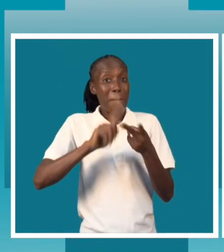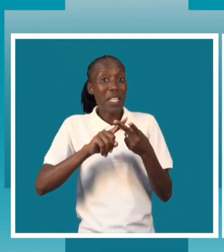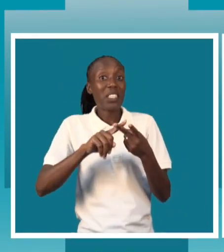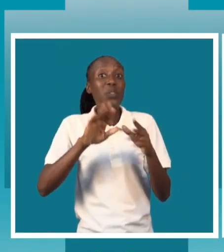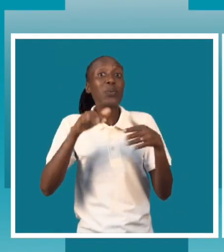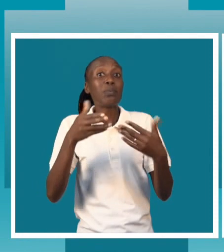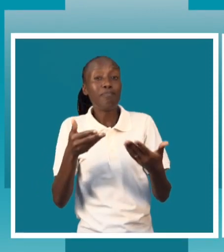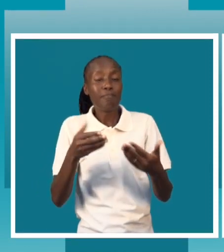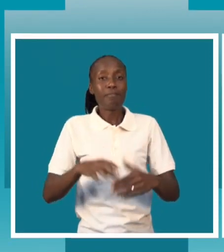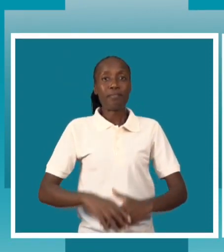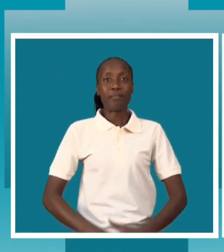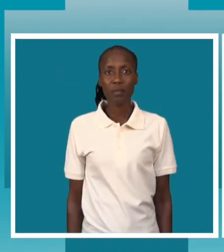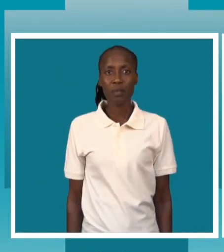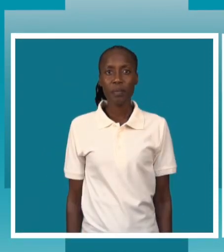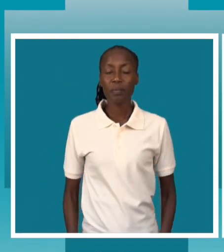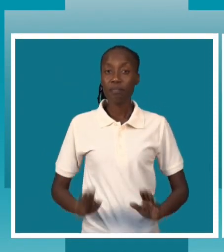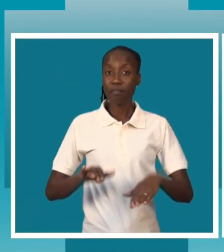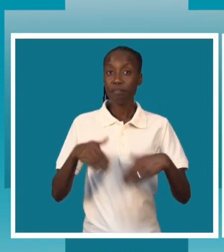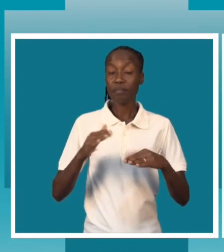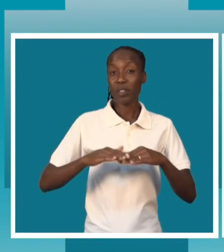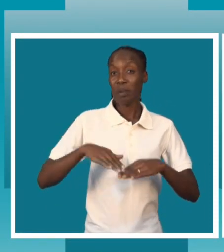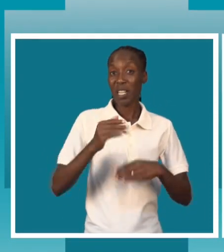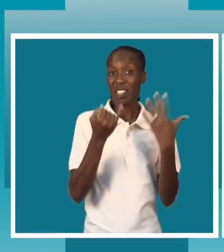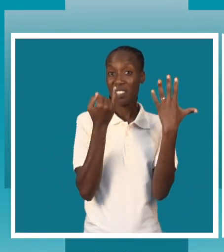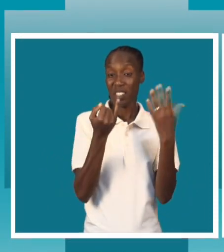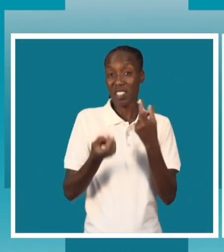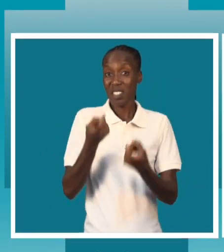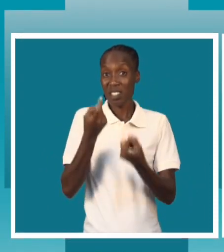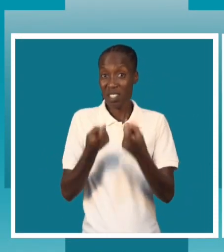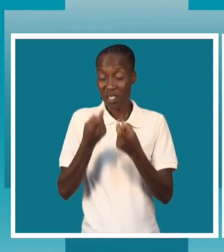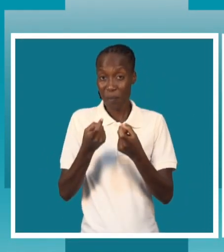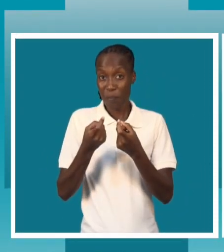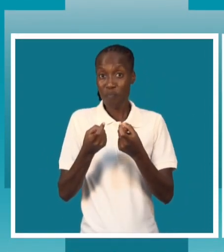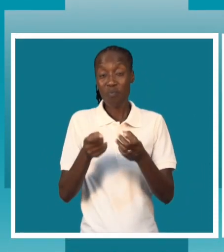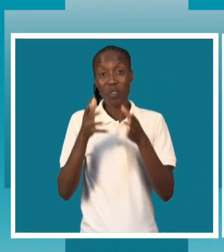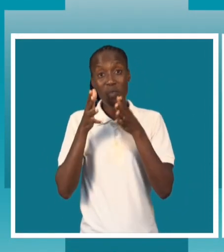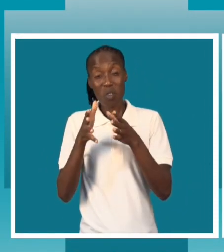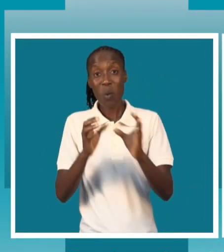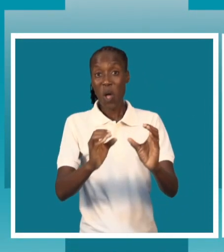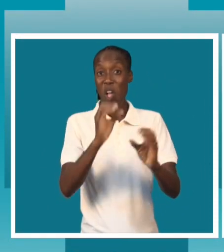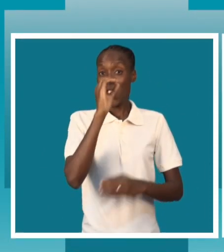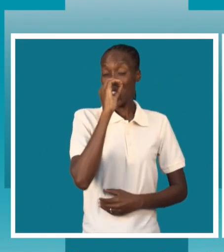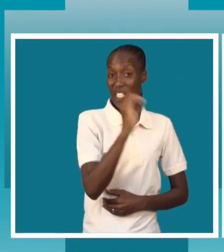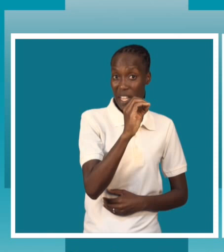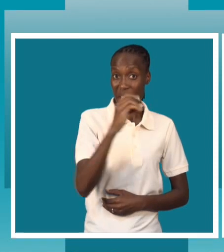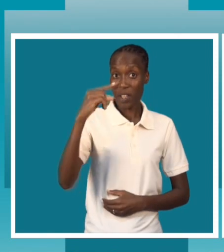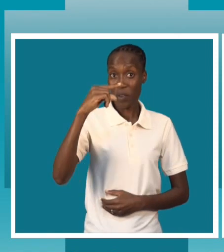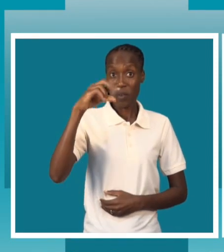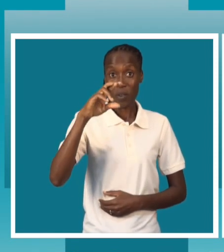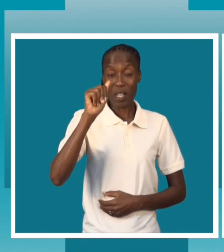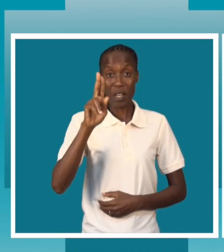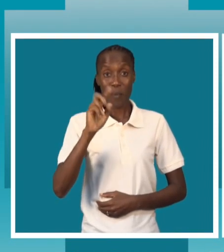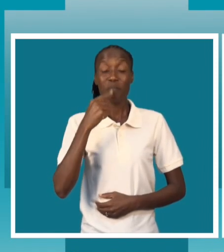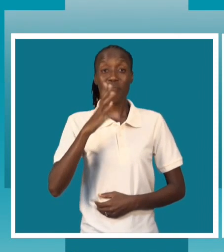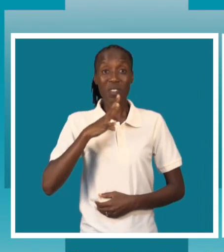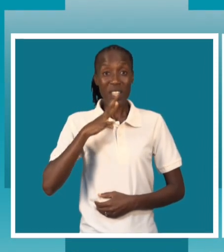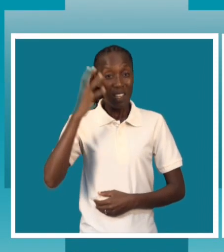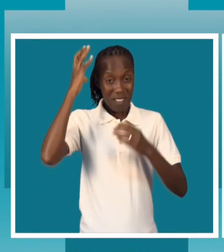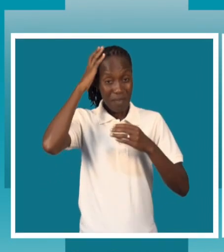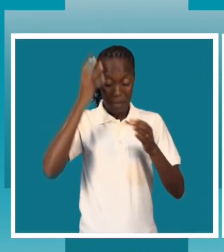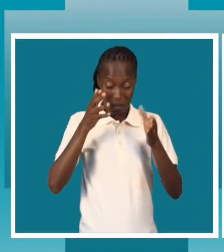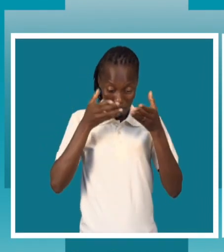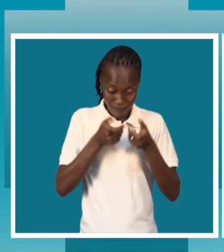humana e o pescoço pesam em torno de 6 kg na posição neutra, ou 0 graus de angulação. Quando a cabeça é fletida para a